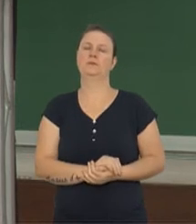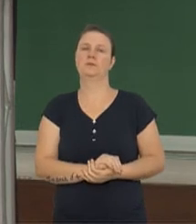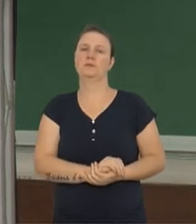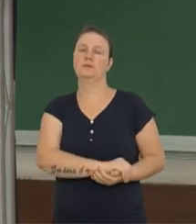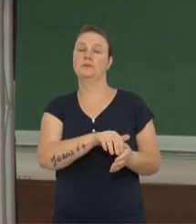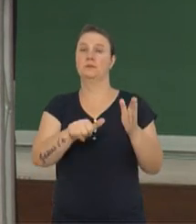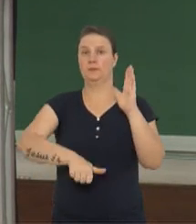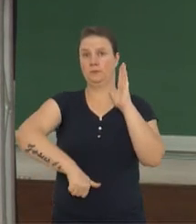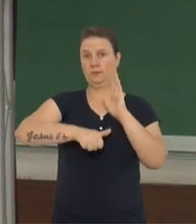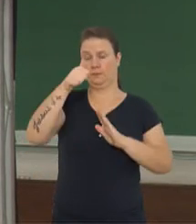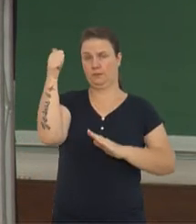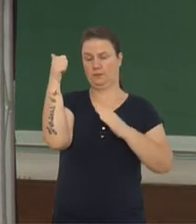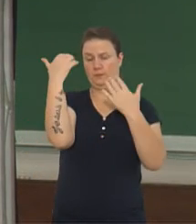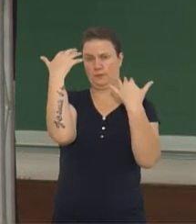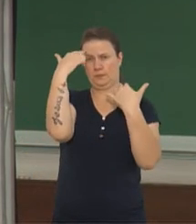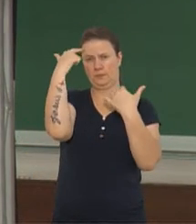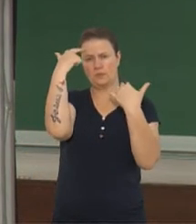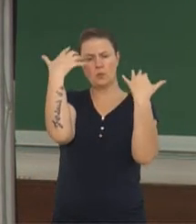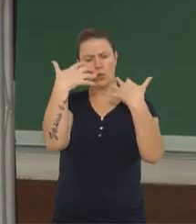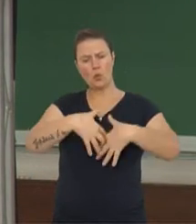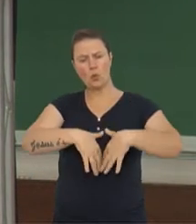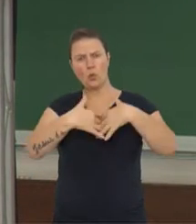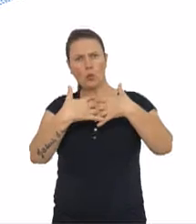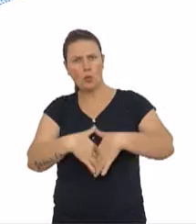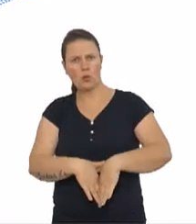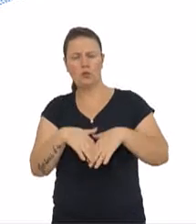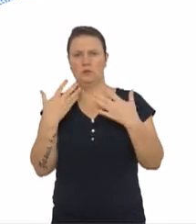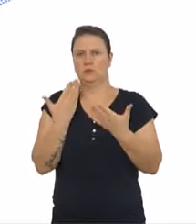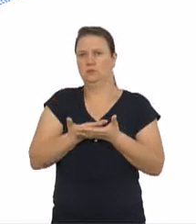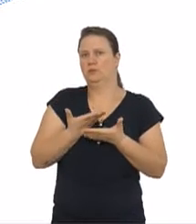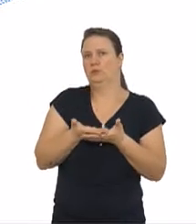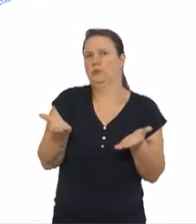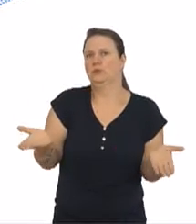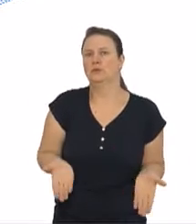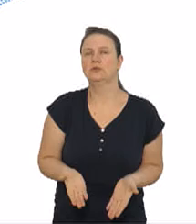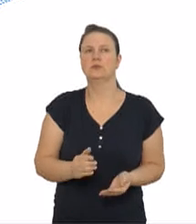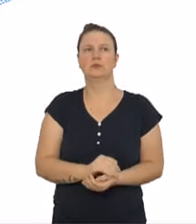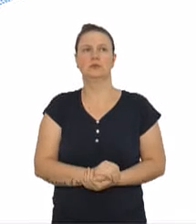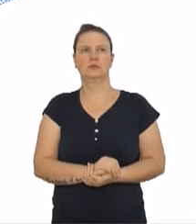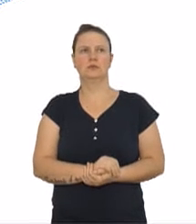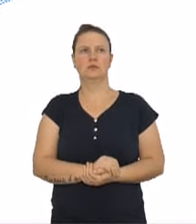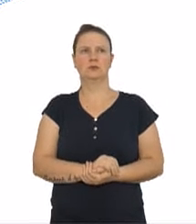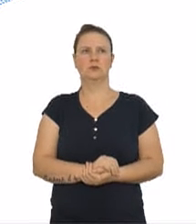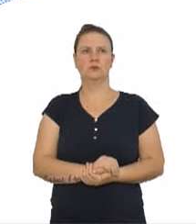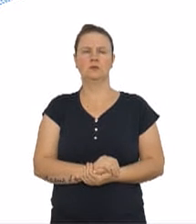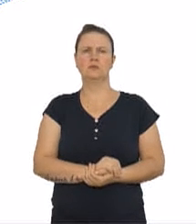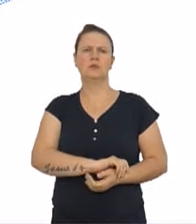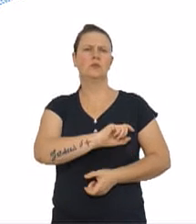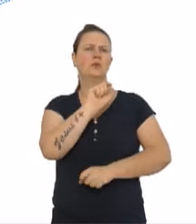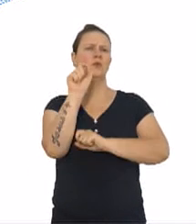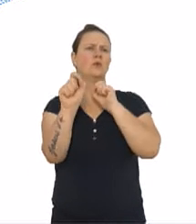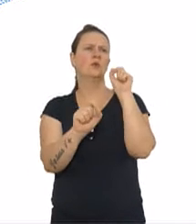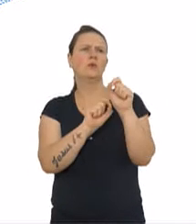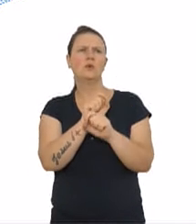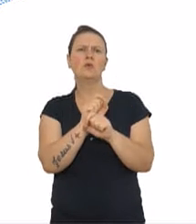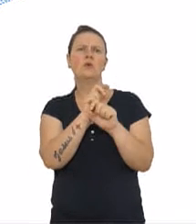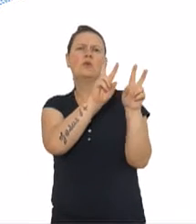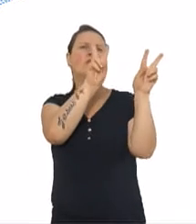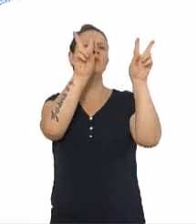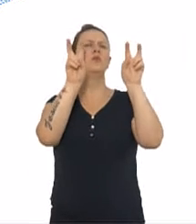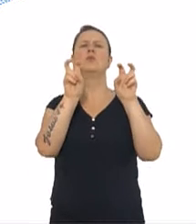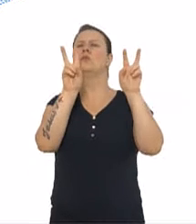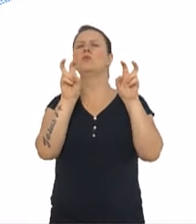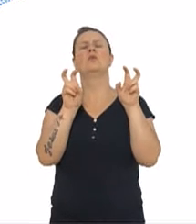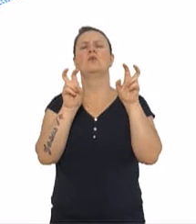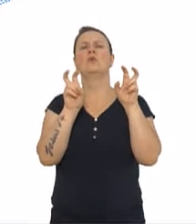Primeira reflexão que nós temos para a aula de hoje. Vamos observar aqui. Que nos sugerem? O que esses titulares, lembram?